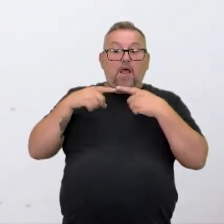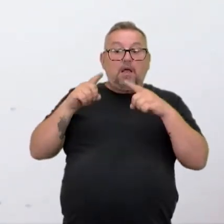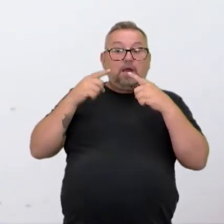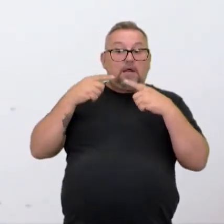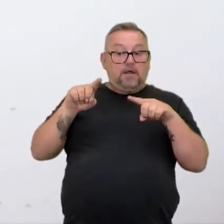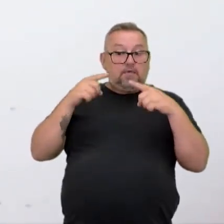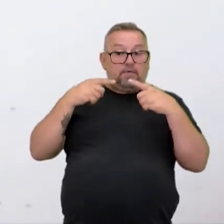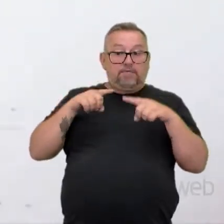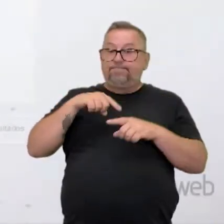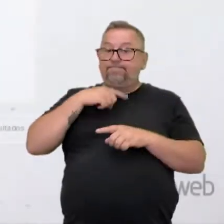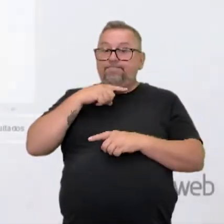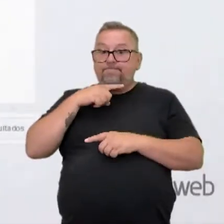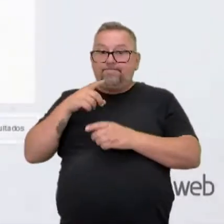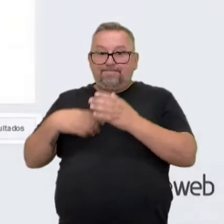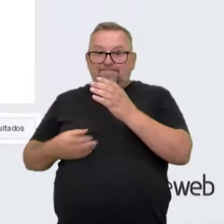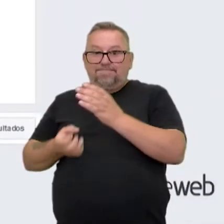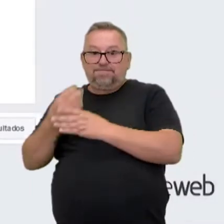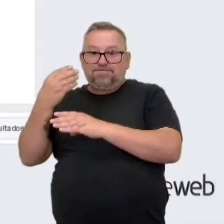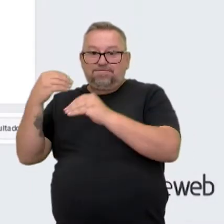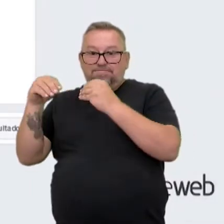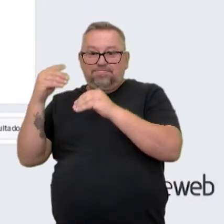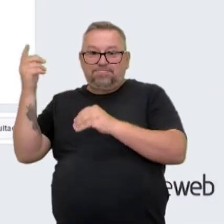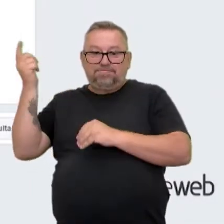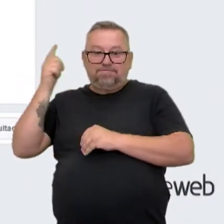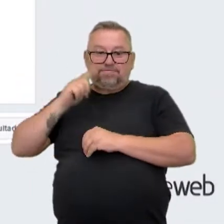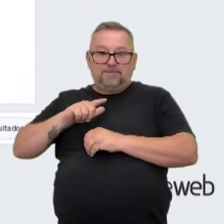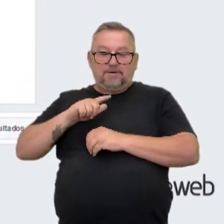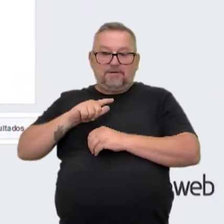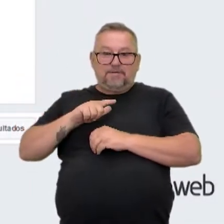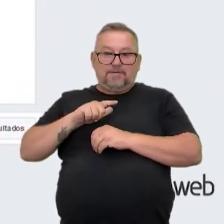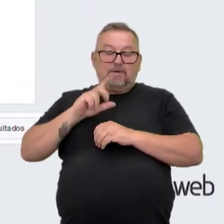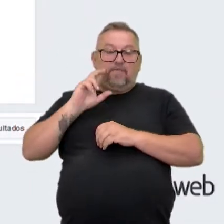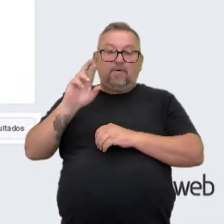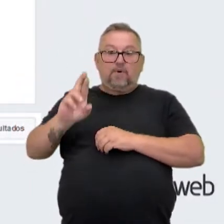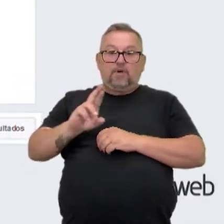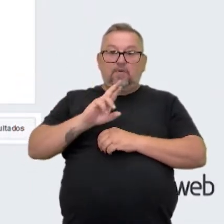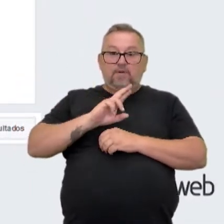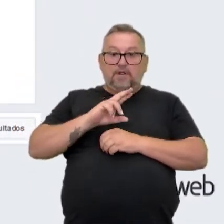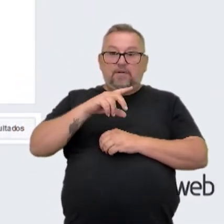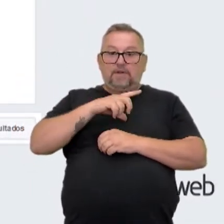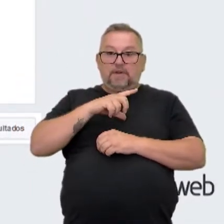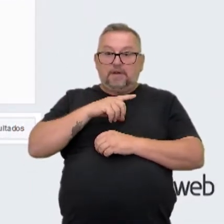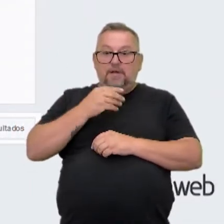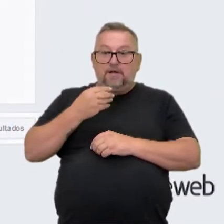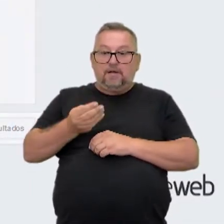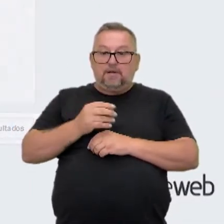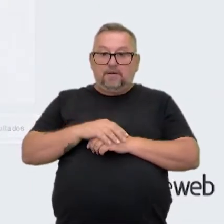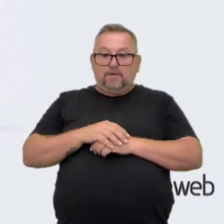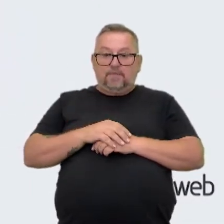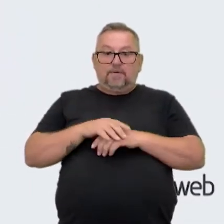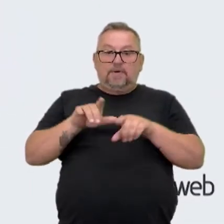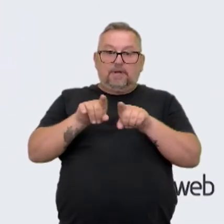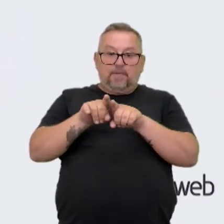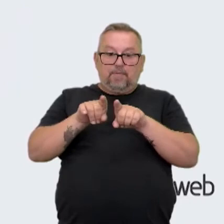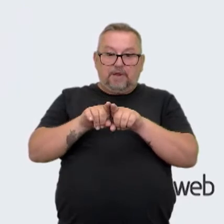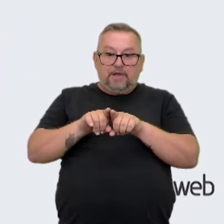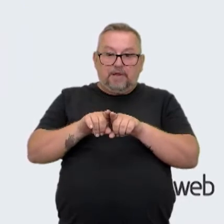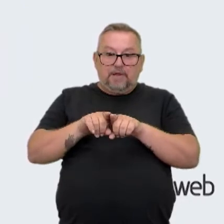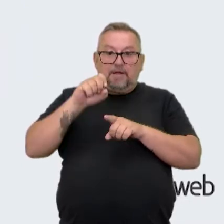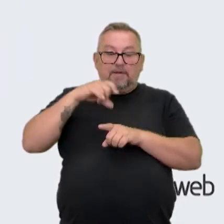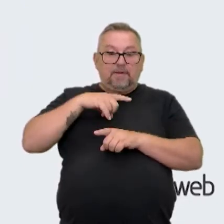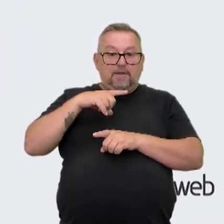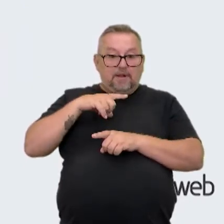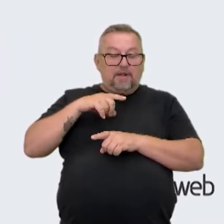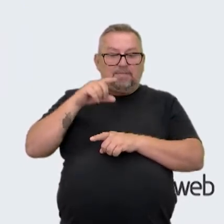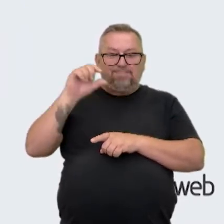nada adianta você criar um meme se você não consegue medir o resultado que esse meme lhe proporcionou. E também, caso tenha uma